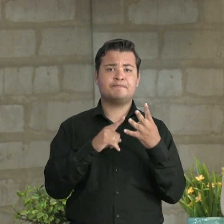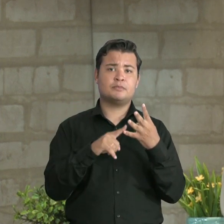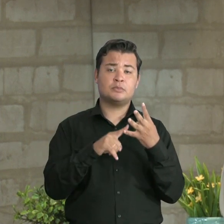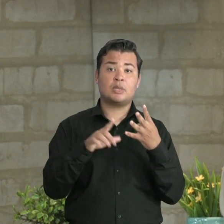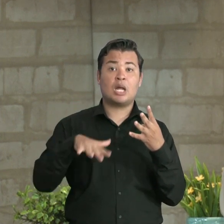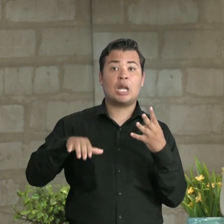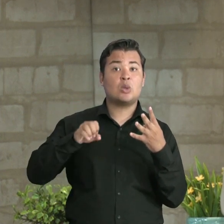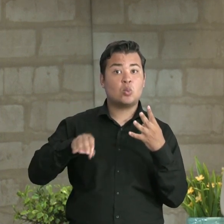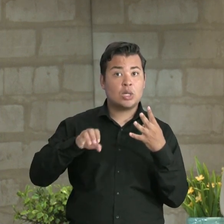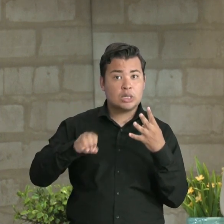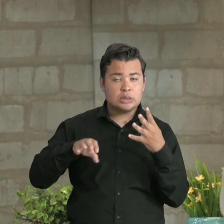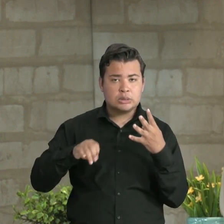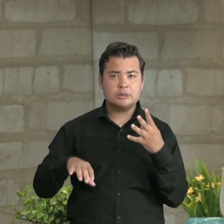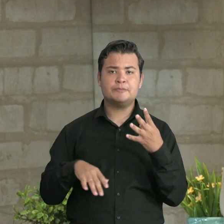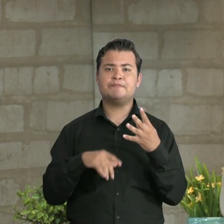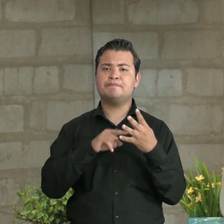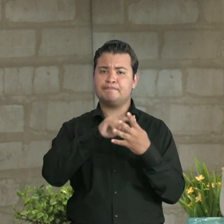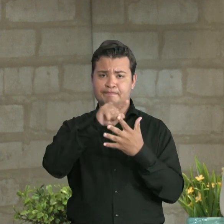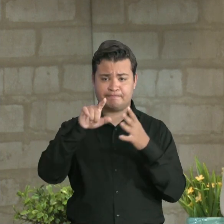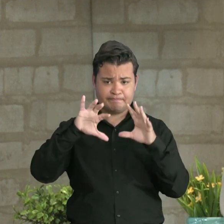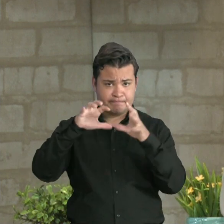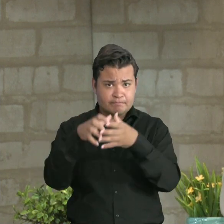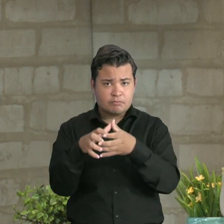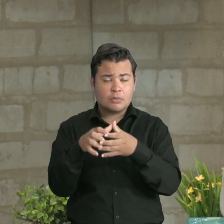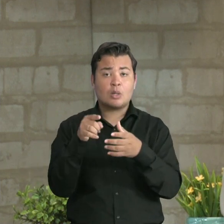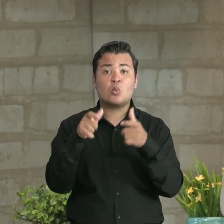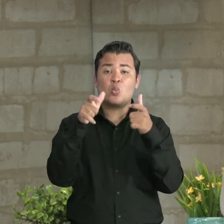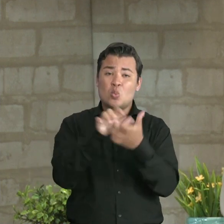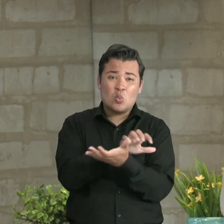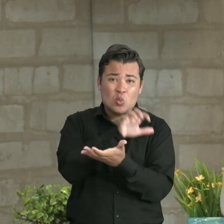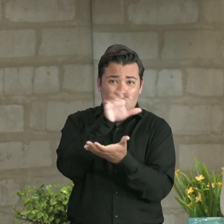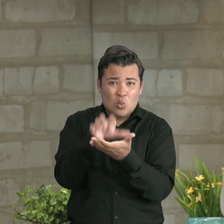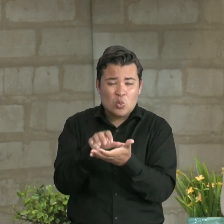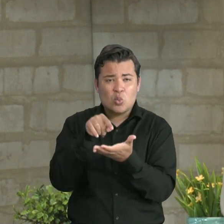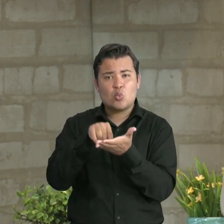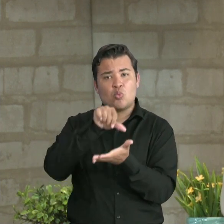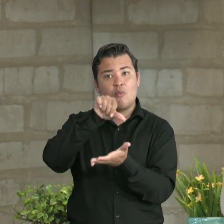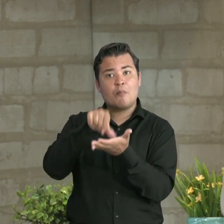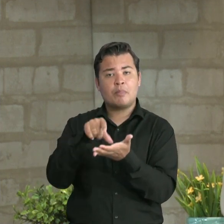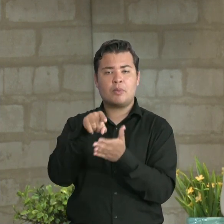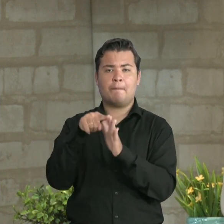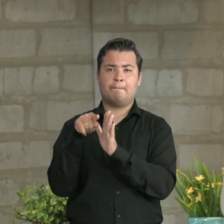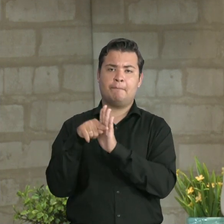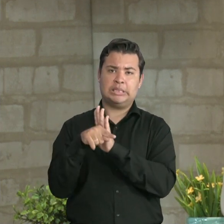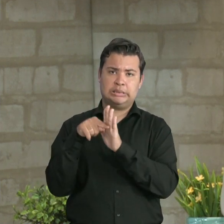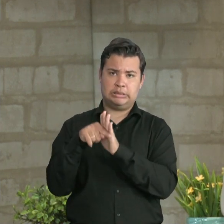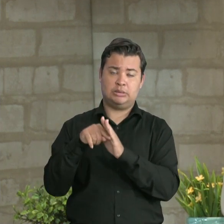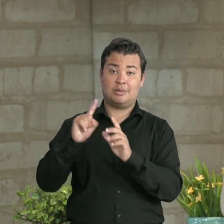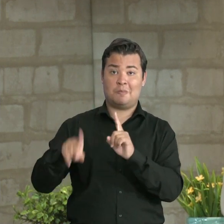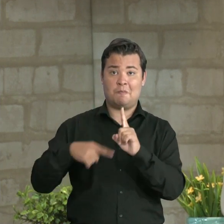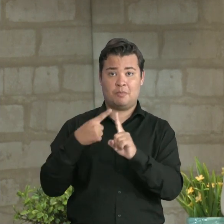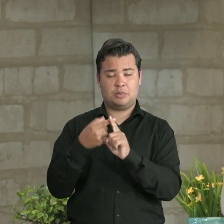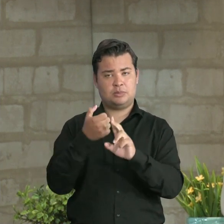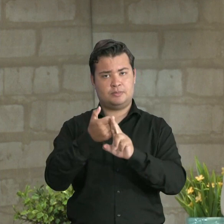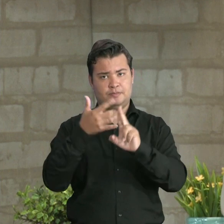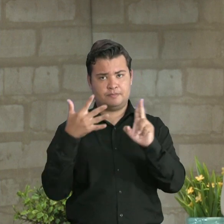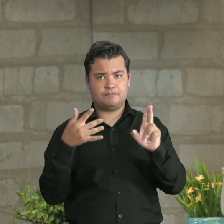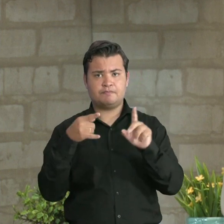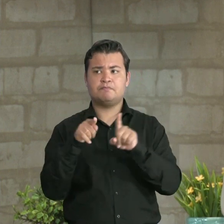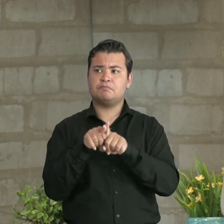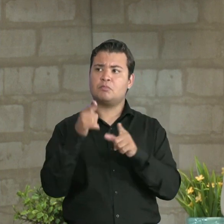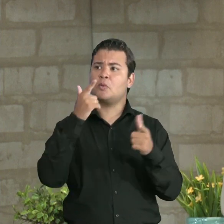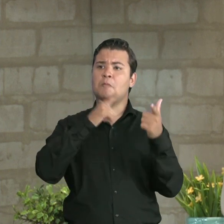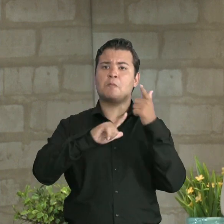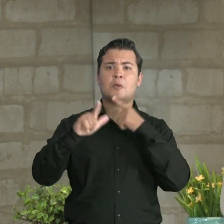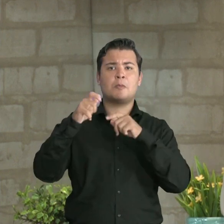educação, e que lá é um núcleo, é um ponto não só de pesquisa, mas também de extensão e de alcance, e tem